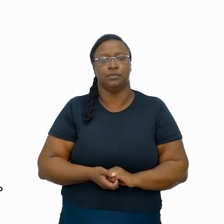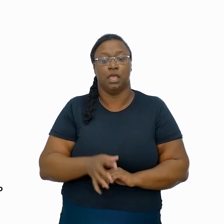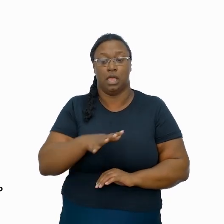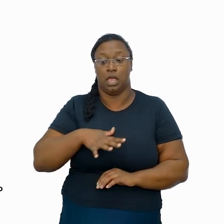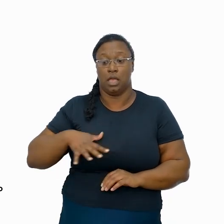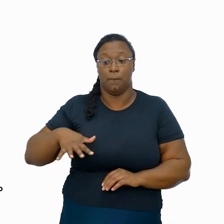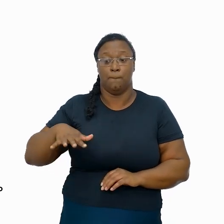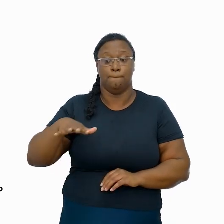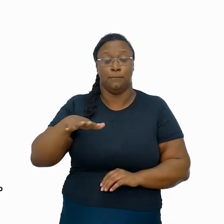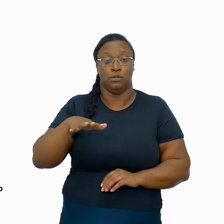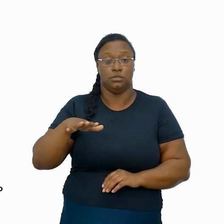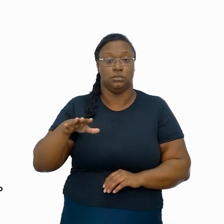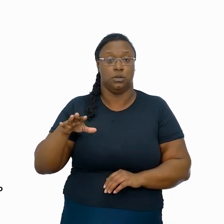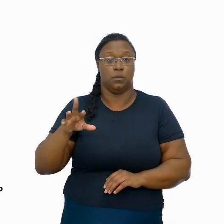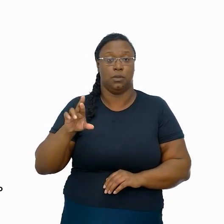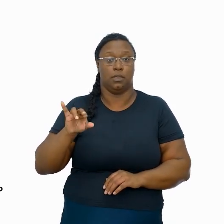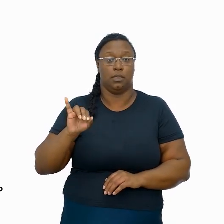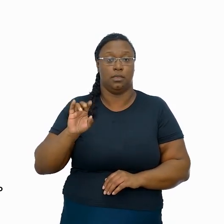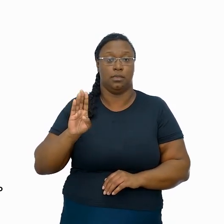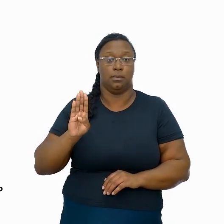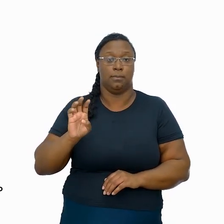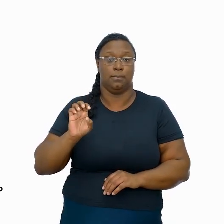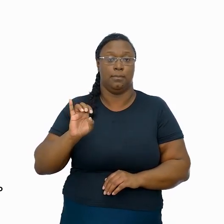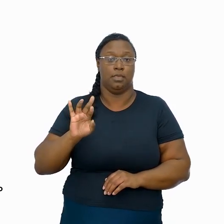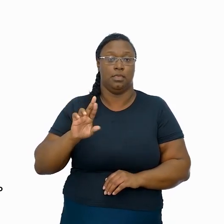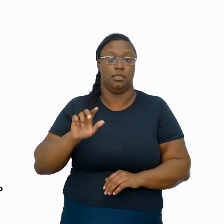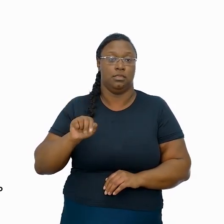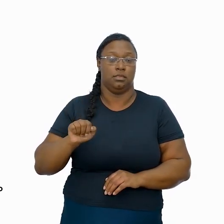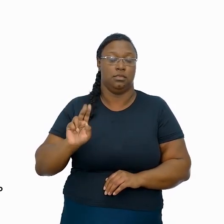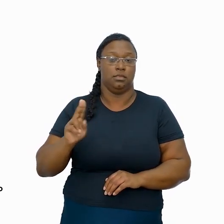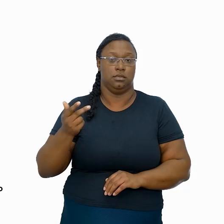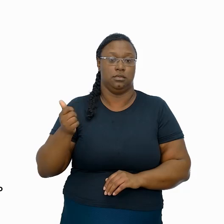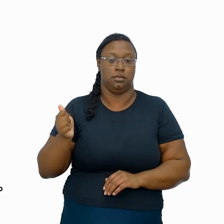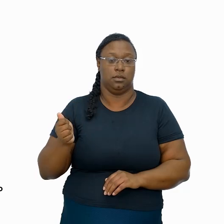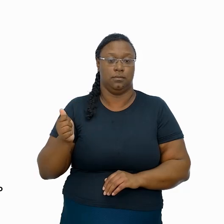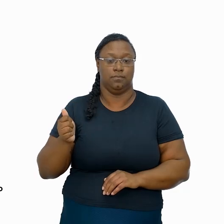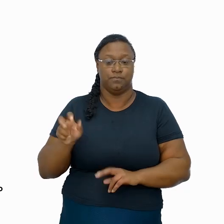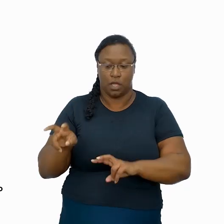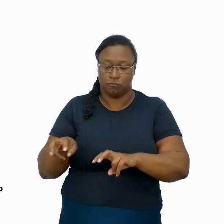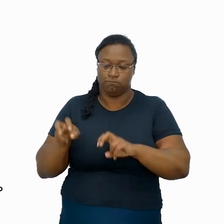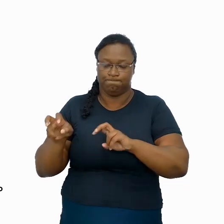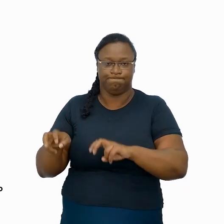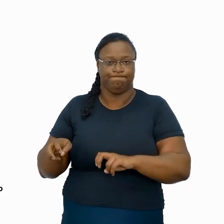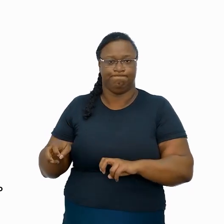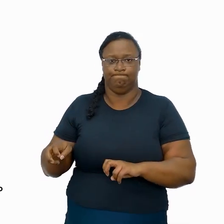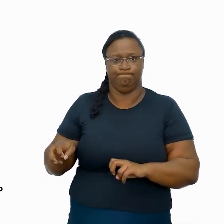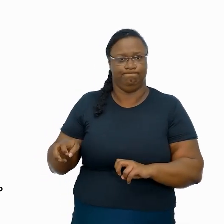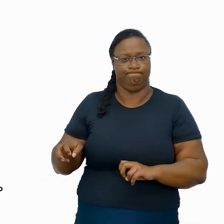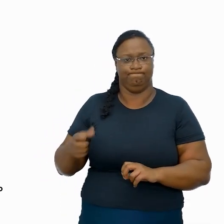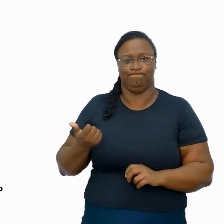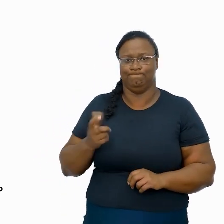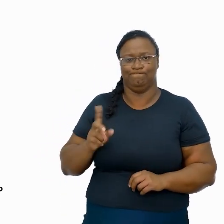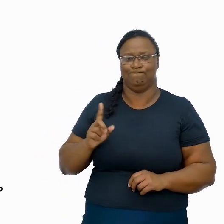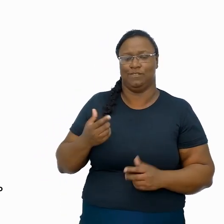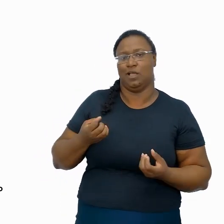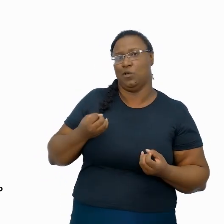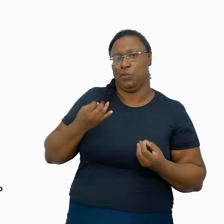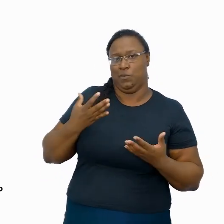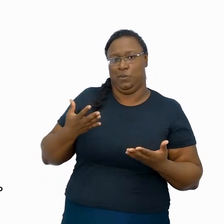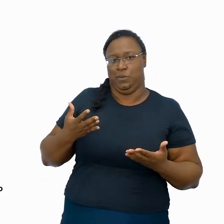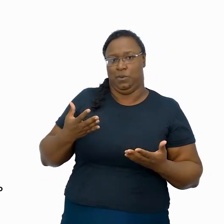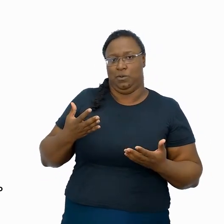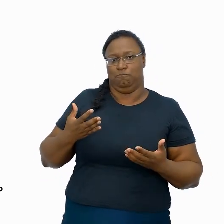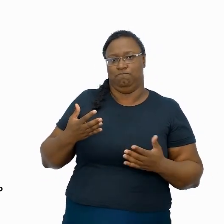ribeirinha, população que mora em torno do rio, que era extrativista, talvez não compensaria ter